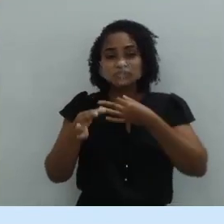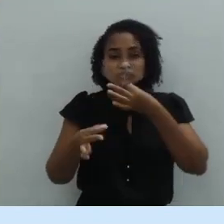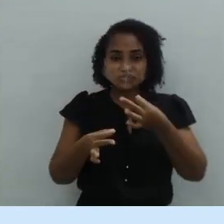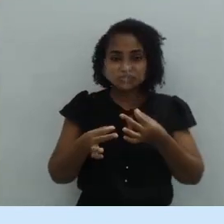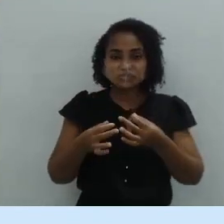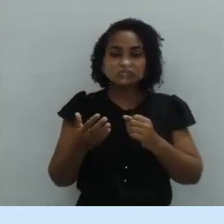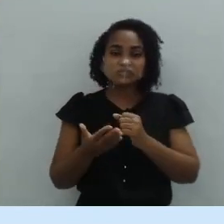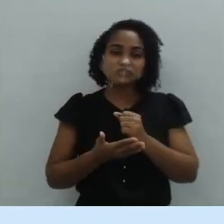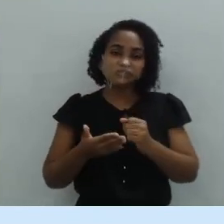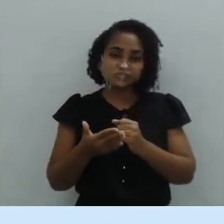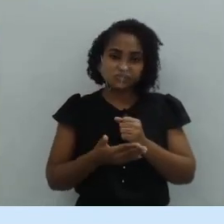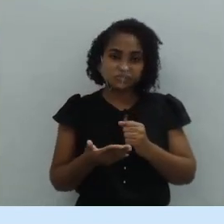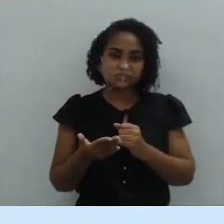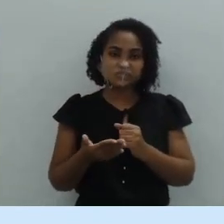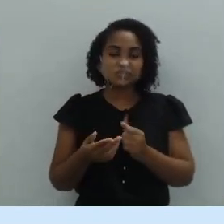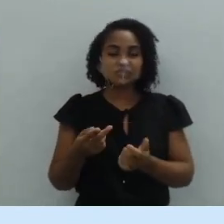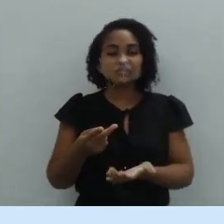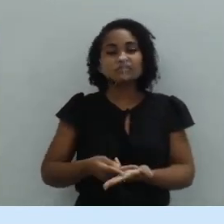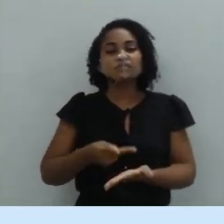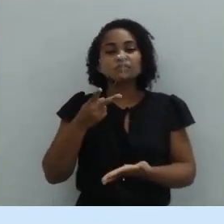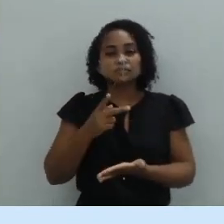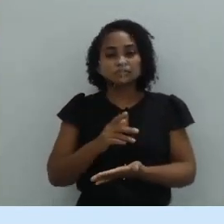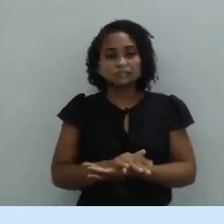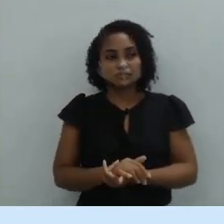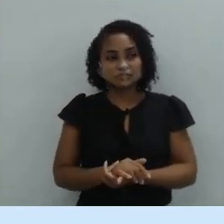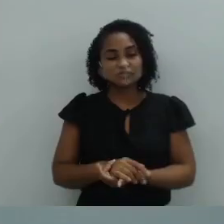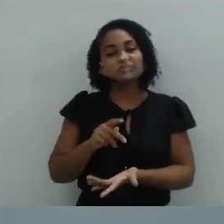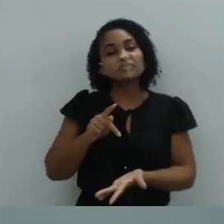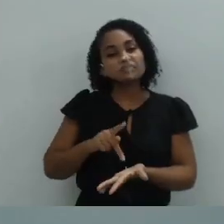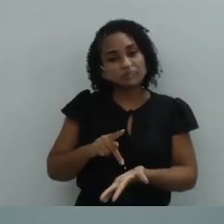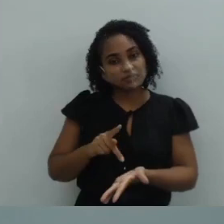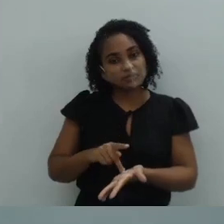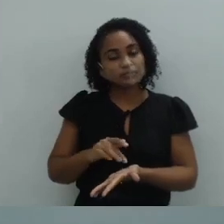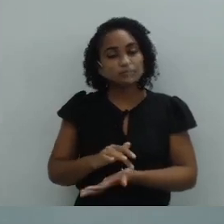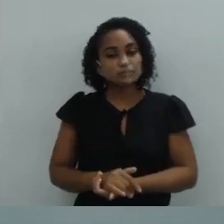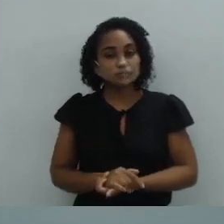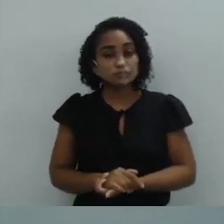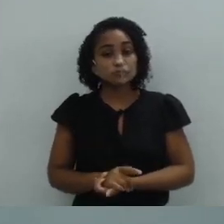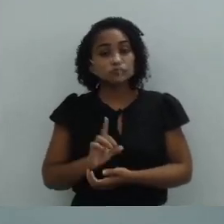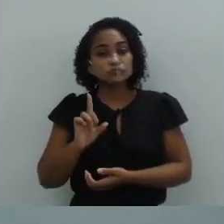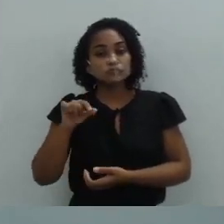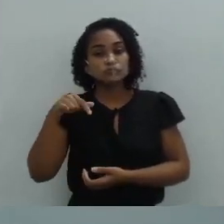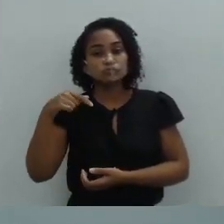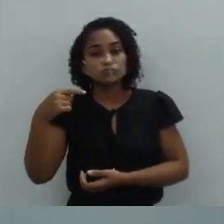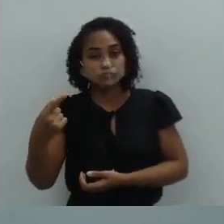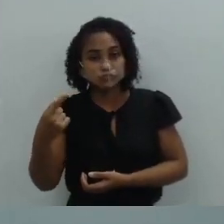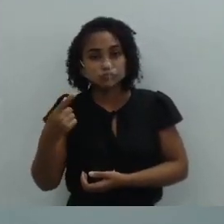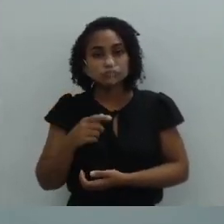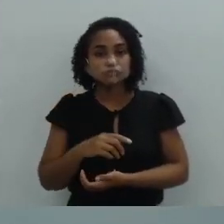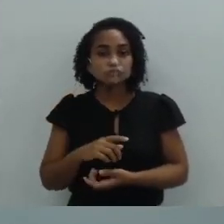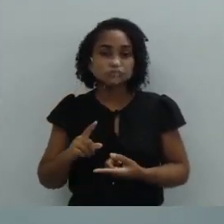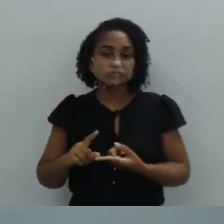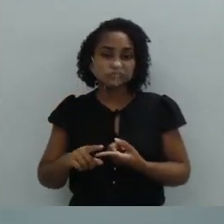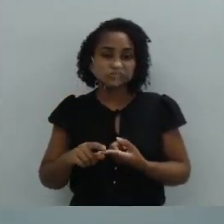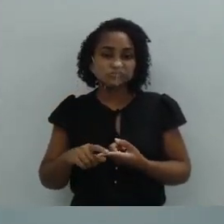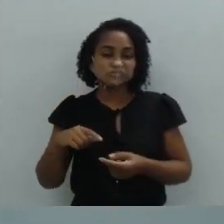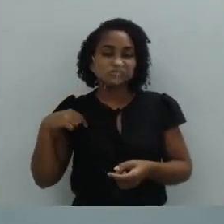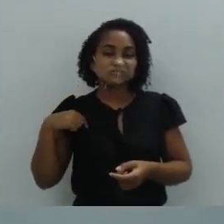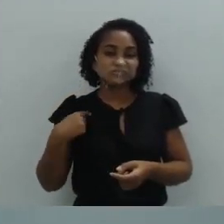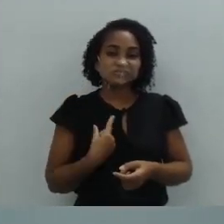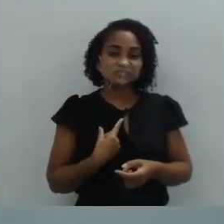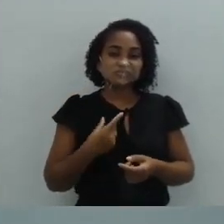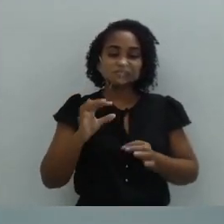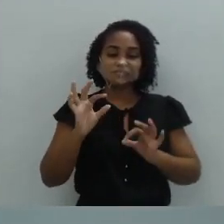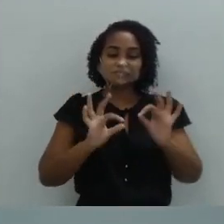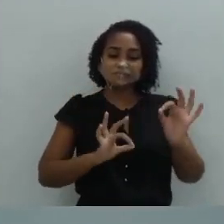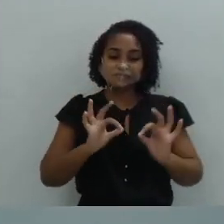justificar baseado em fatos, em verdades. Depois da justificativa, a gente passa para